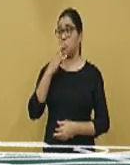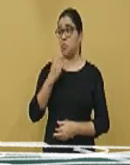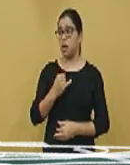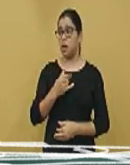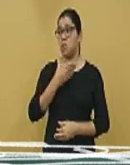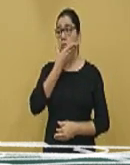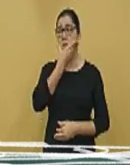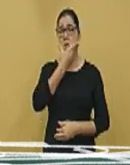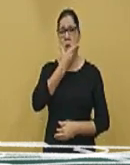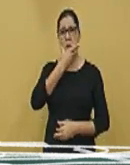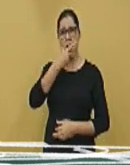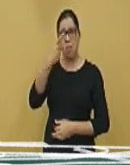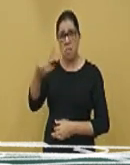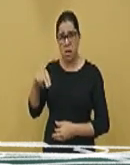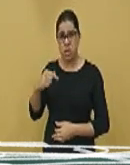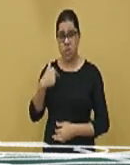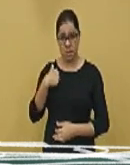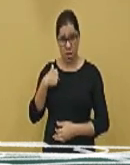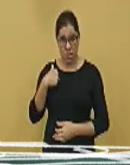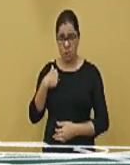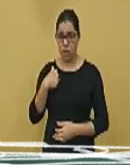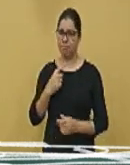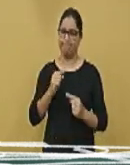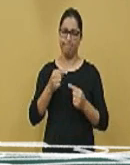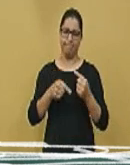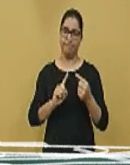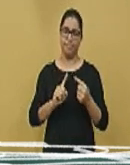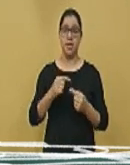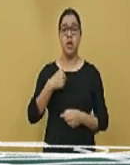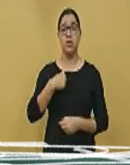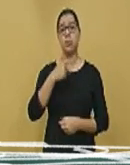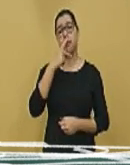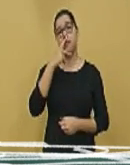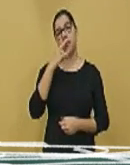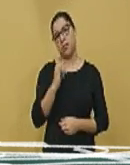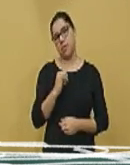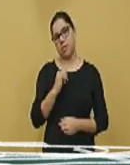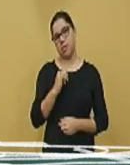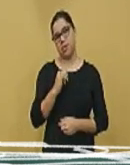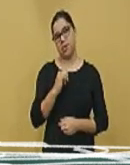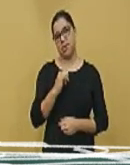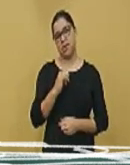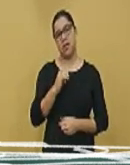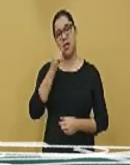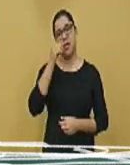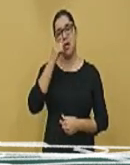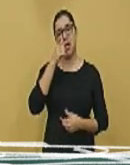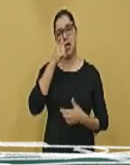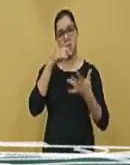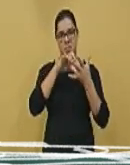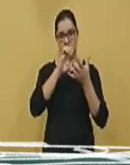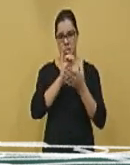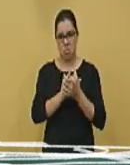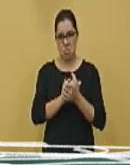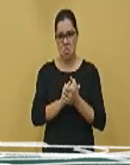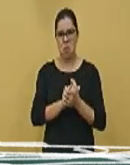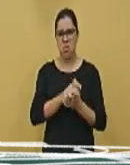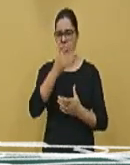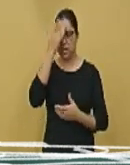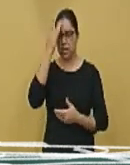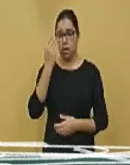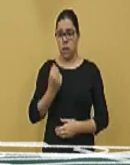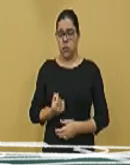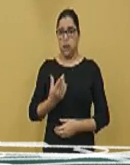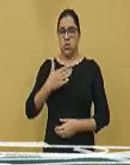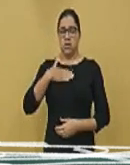né? A minha esposa, ela está muito sensível em relação a esses estigmas que são me colocados, né, que